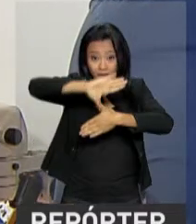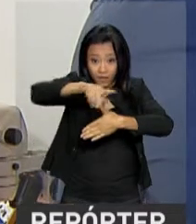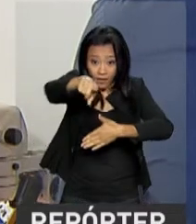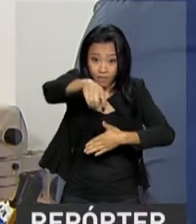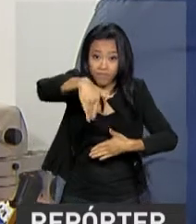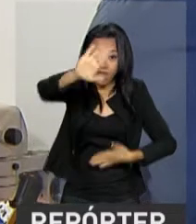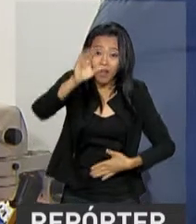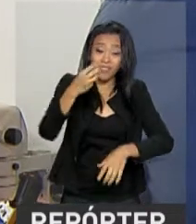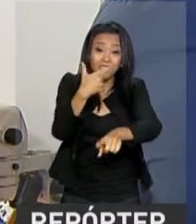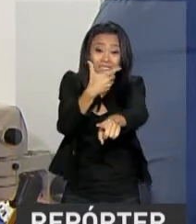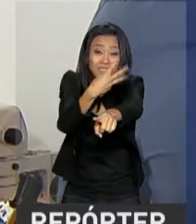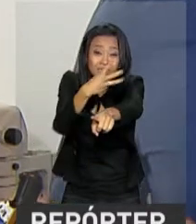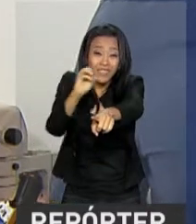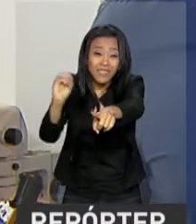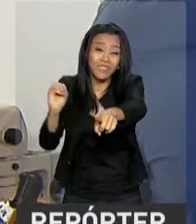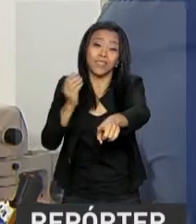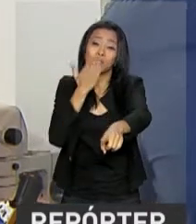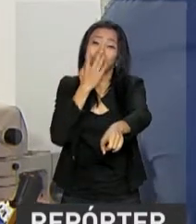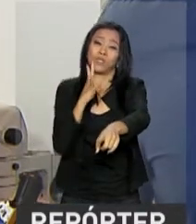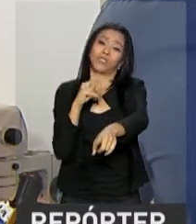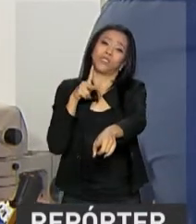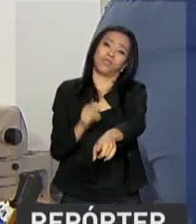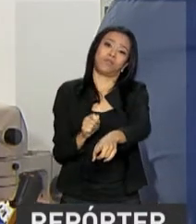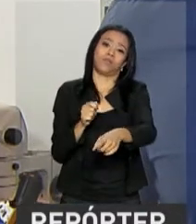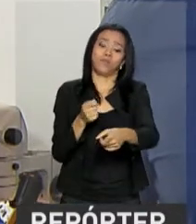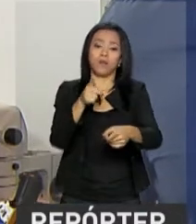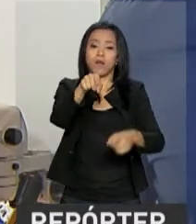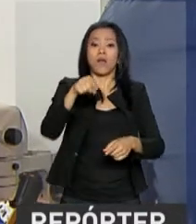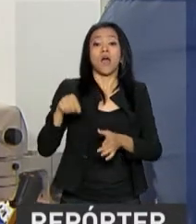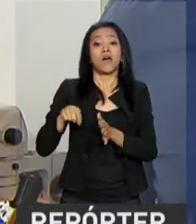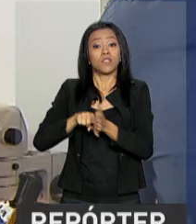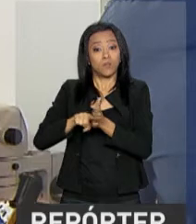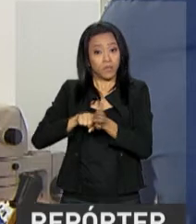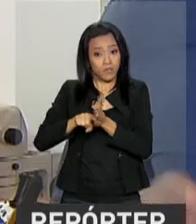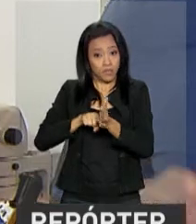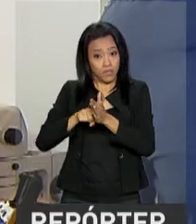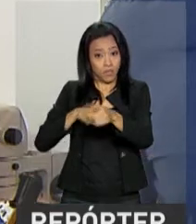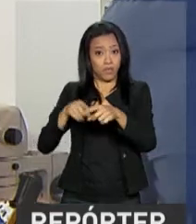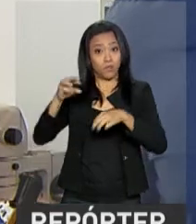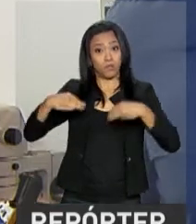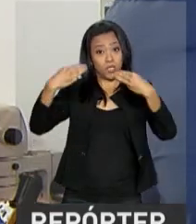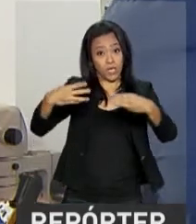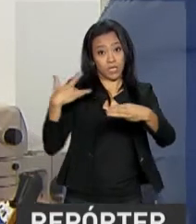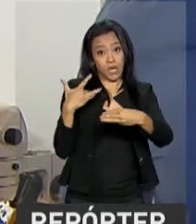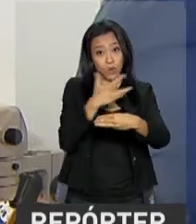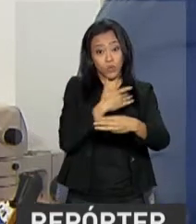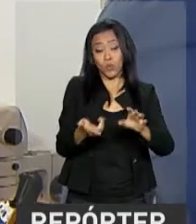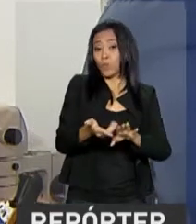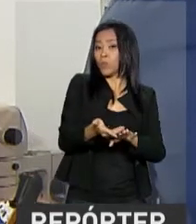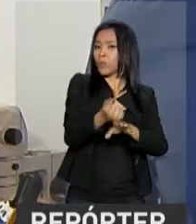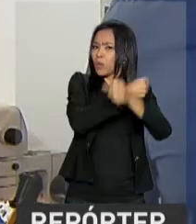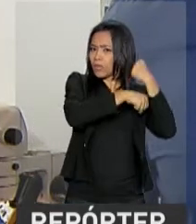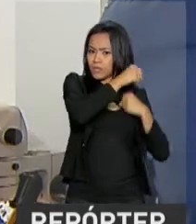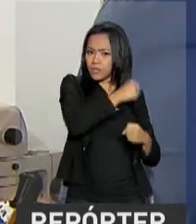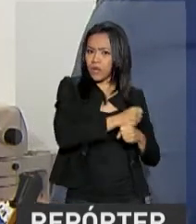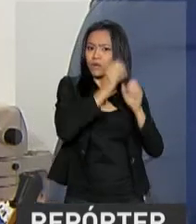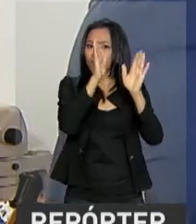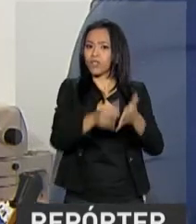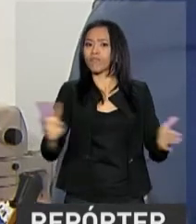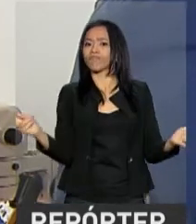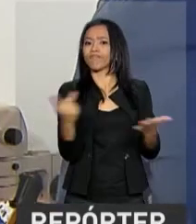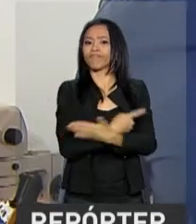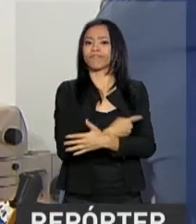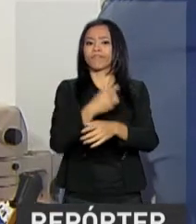300 espécies dados preliminares do ministério da saúde em chicão que só no ano passado foram registrados